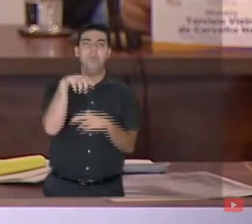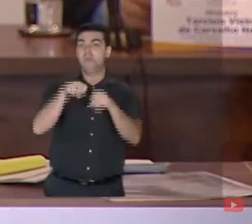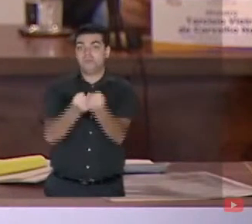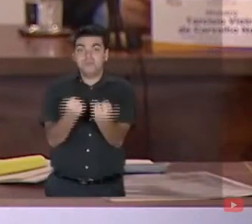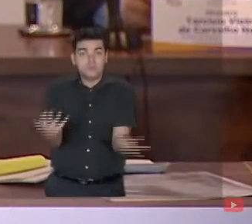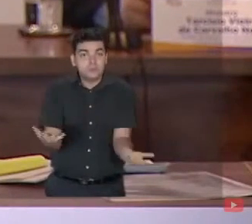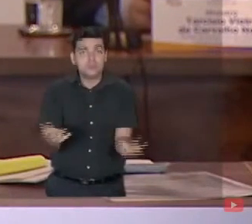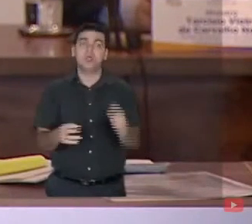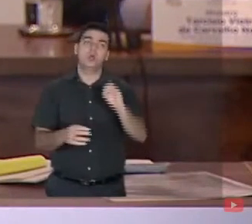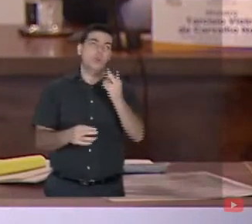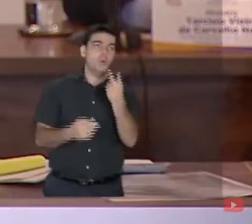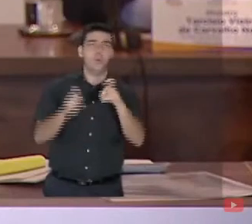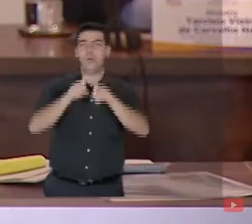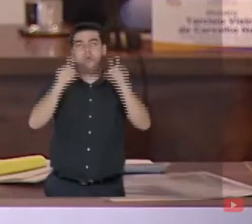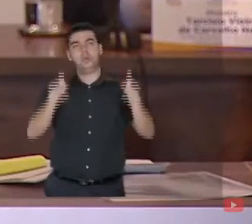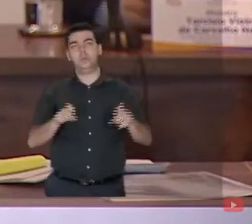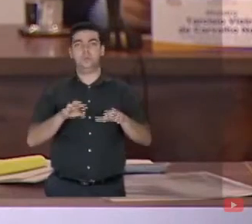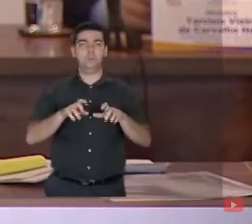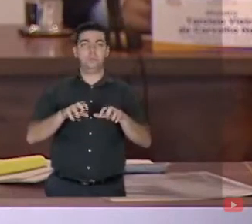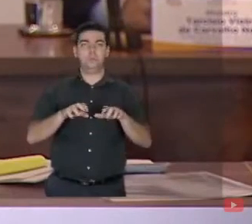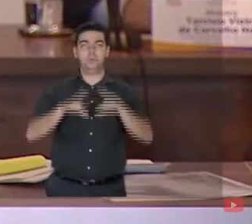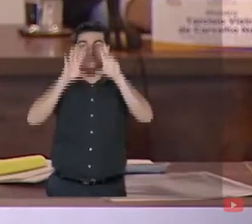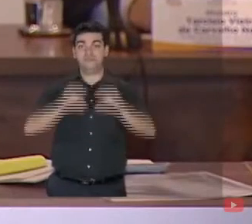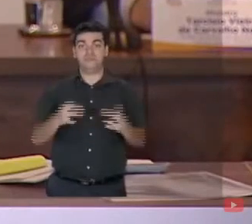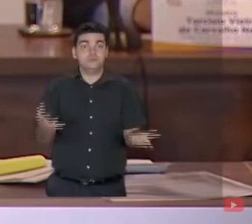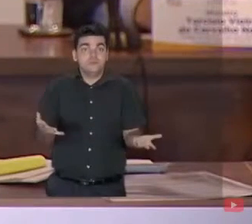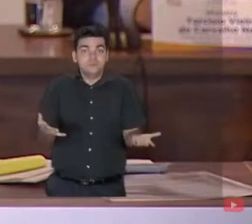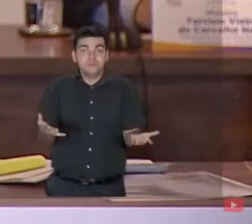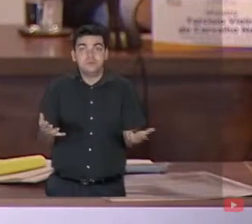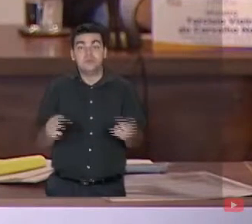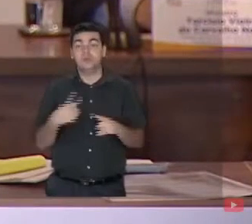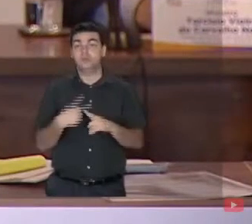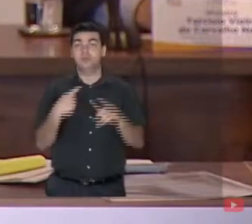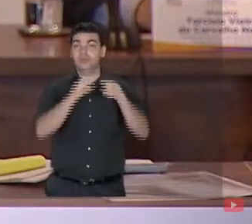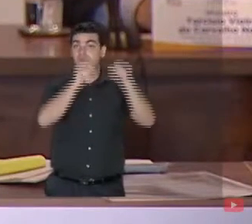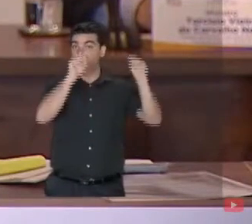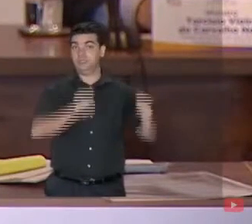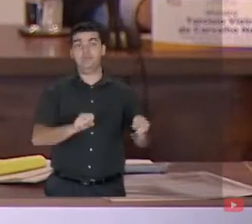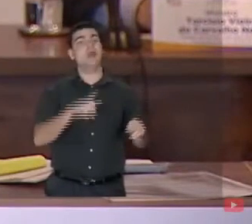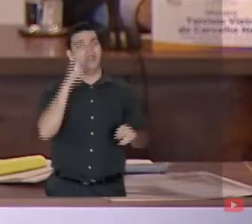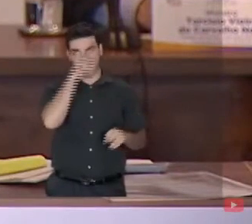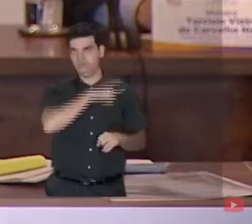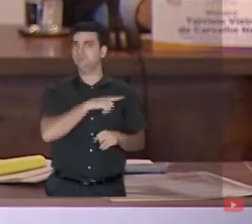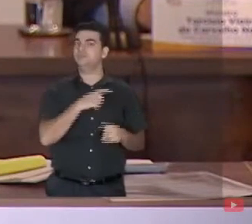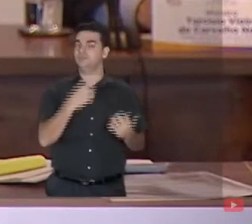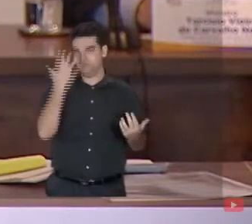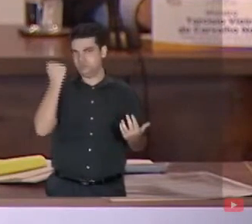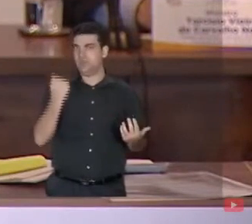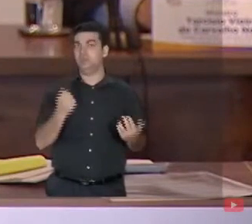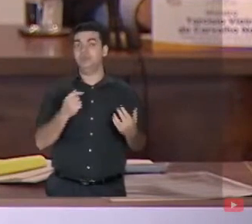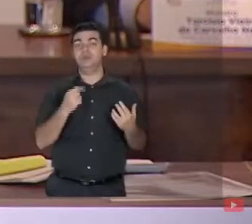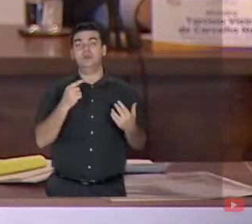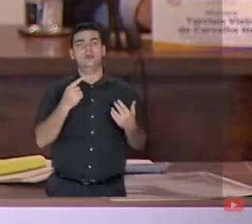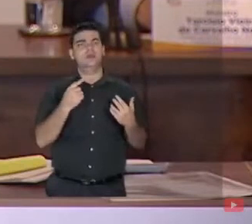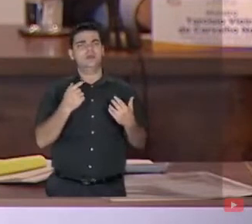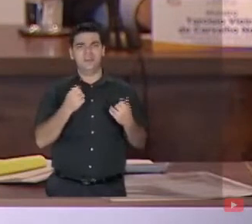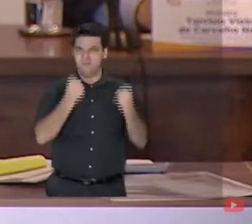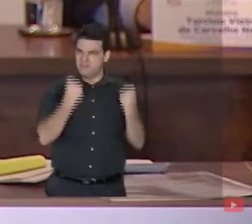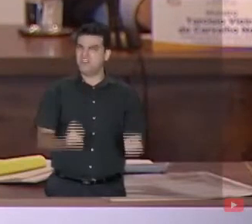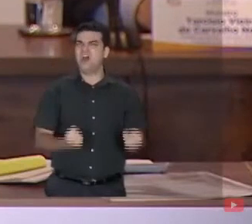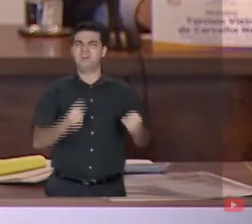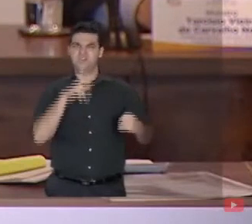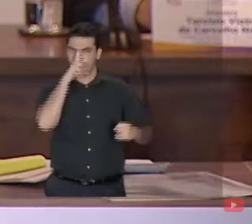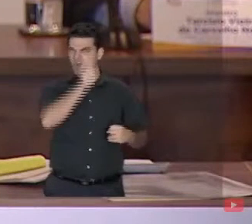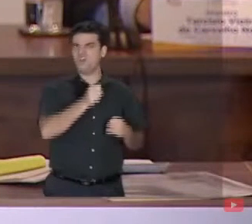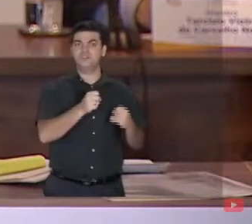computador deixar eventualmente de funcionar. O sistema é complexo, não deveria ter acontecido, eu lamento que tenha acontecido, mas